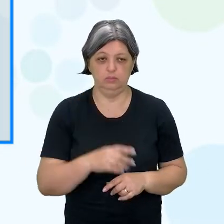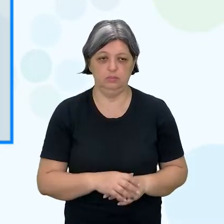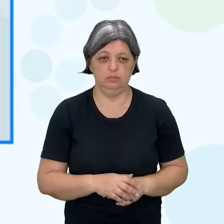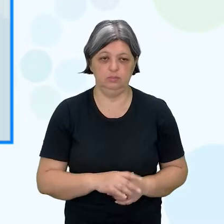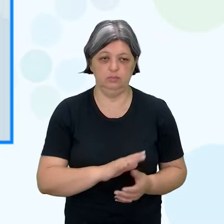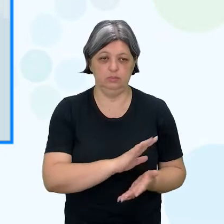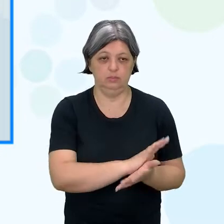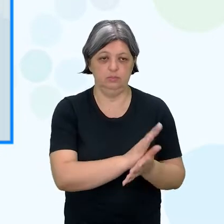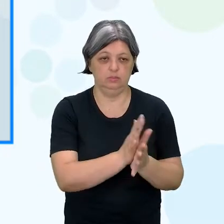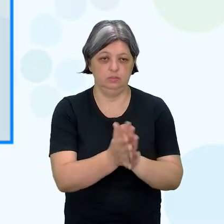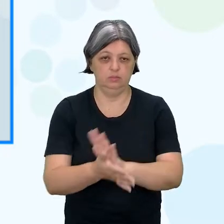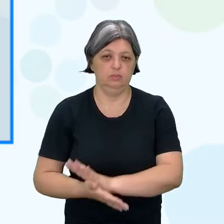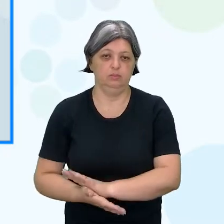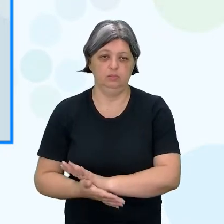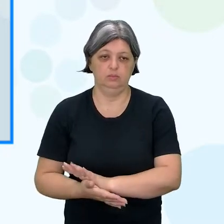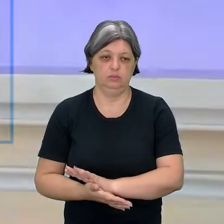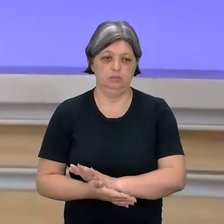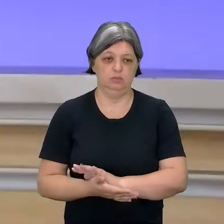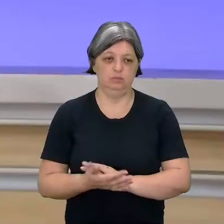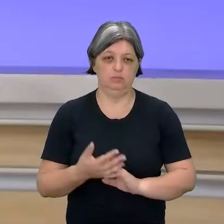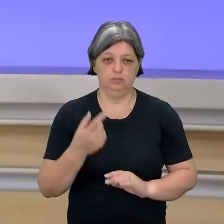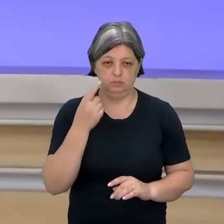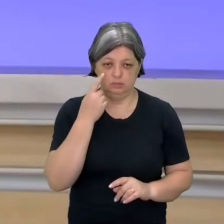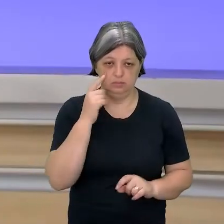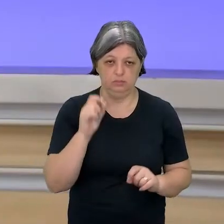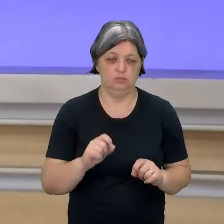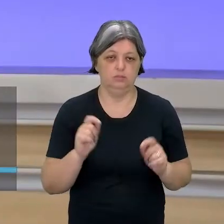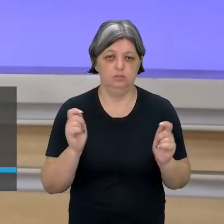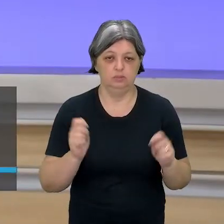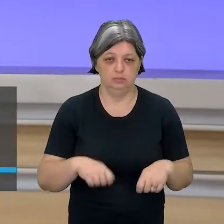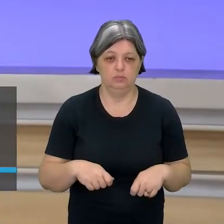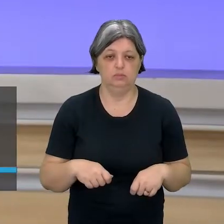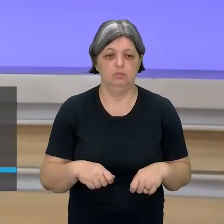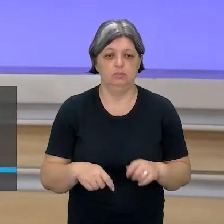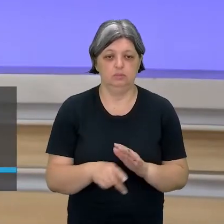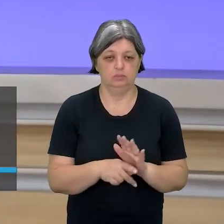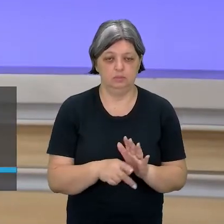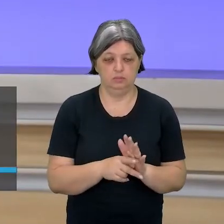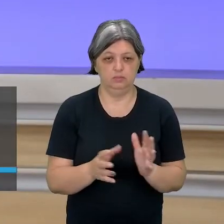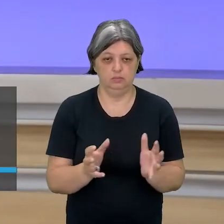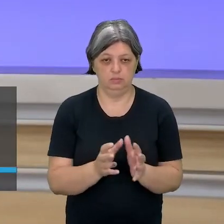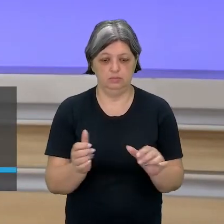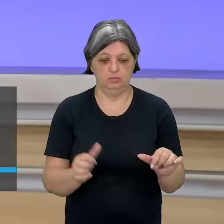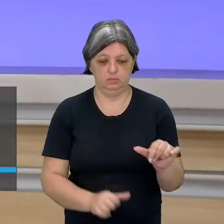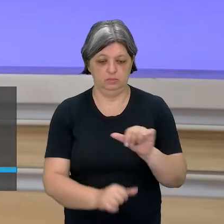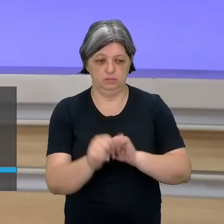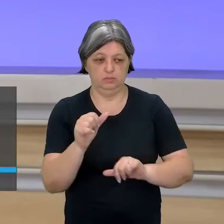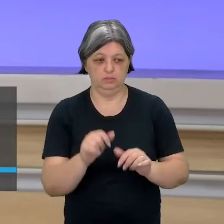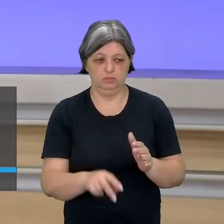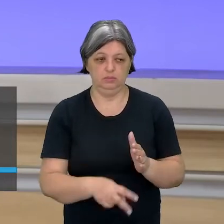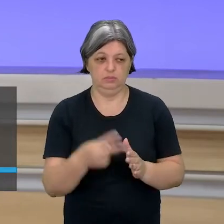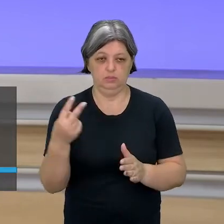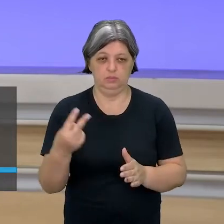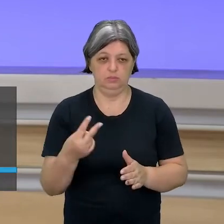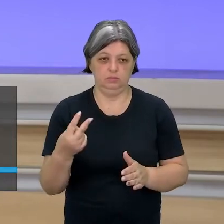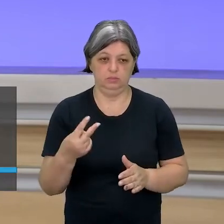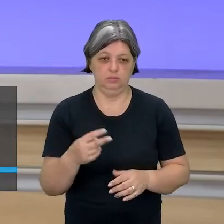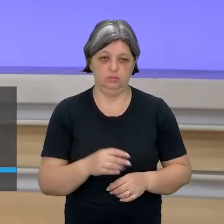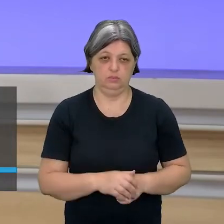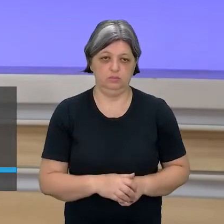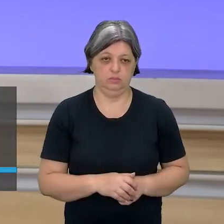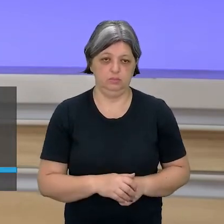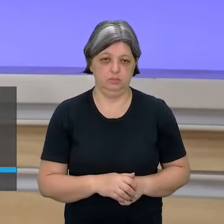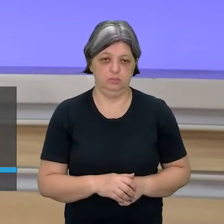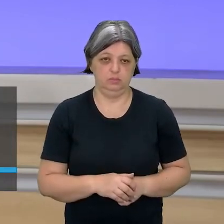de forças naturais, pode-se aí estabelecer uma comunidade secundária. Ou ainda, quando